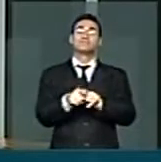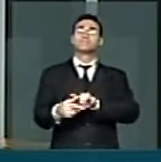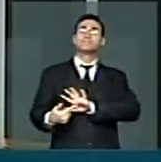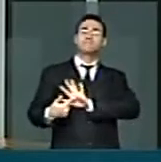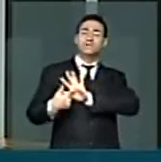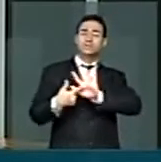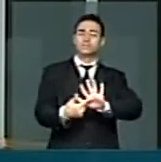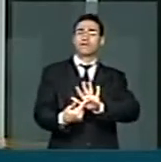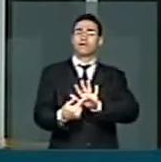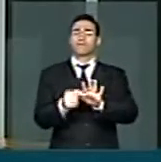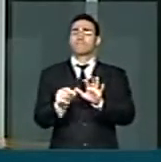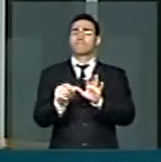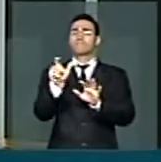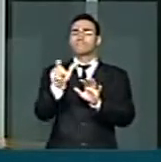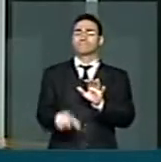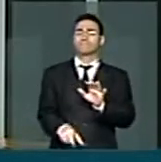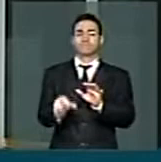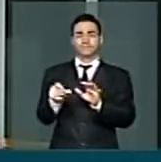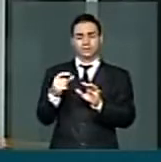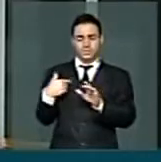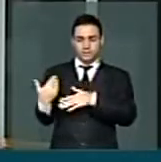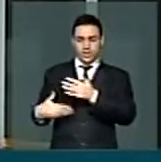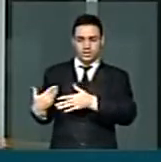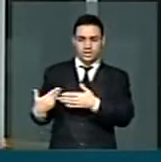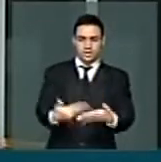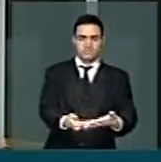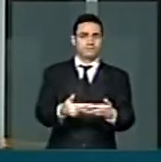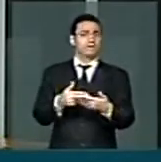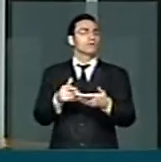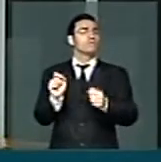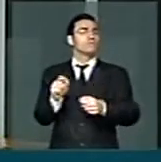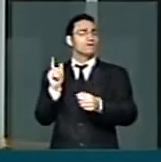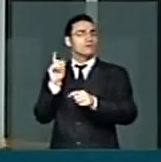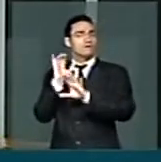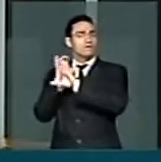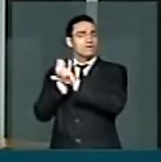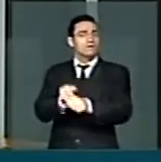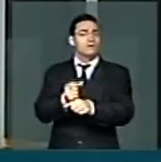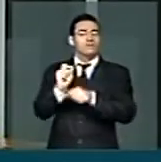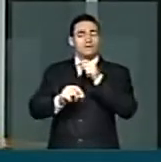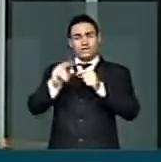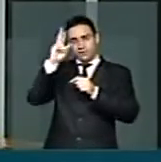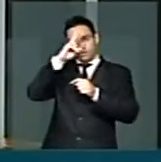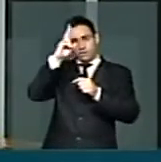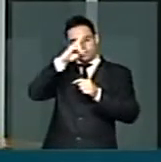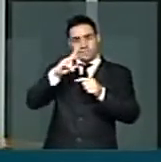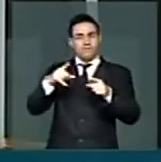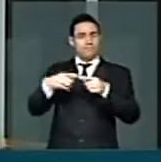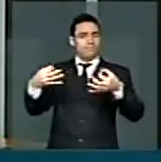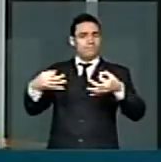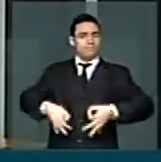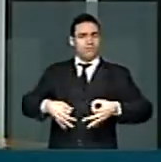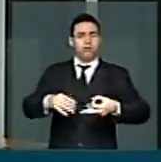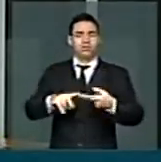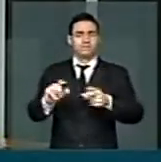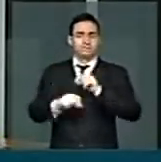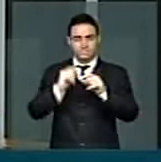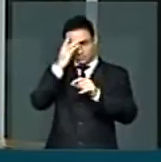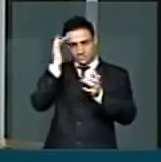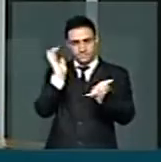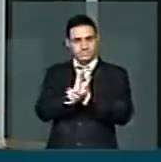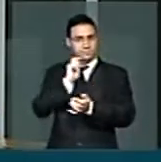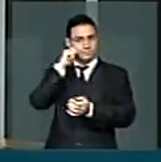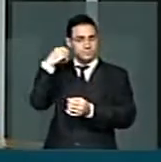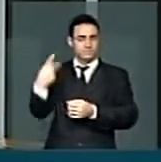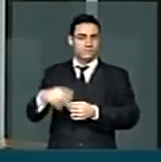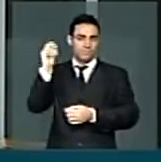emblematizar sua figura nesse longo processo de resgate da história e da dignidade dos afrodescendentes em